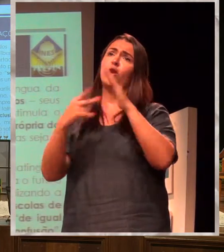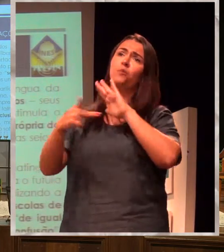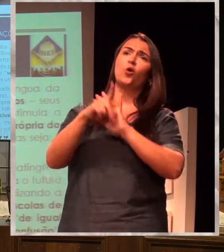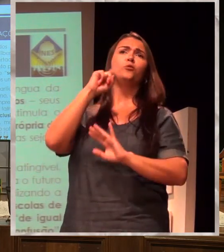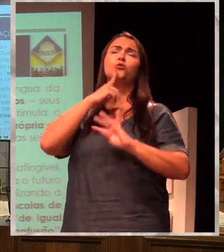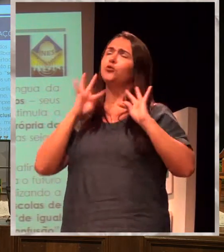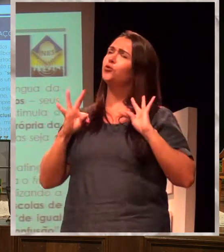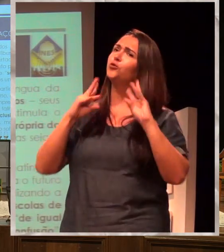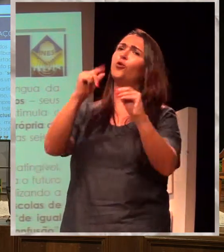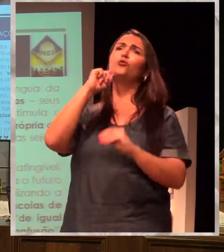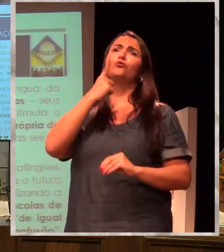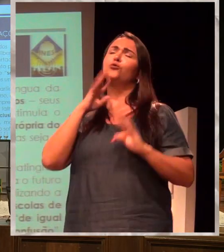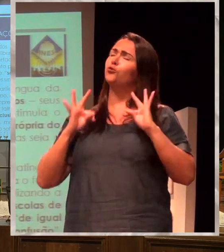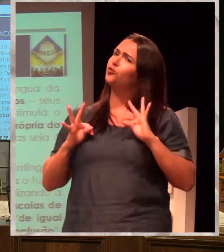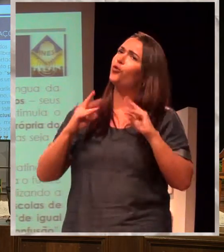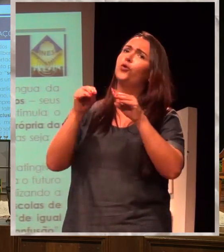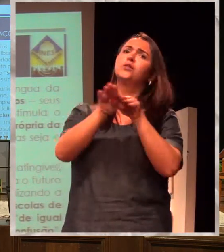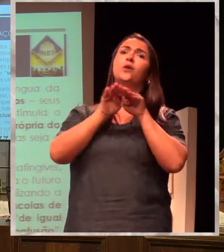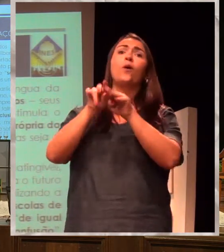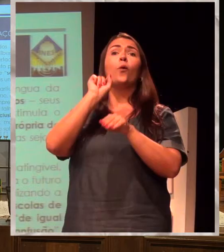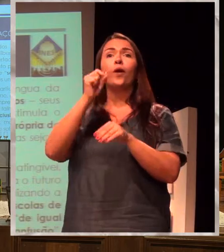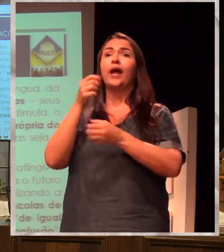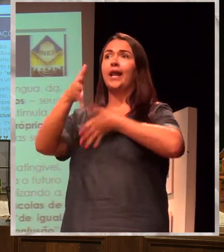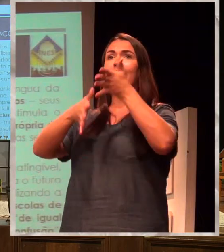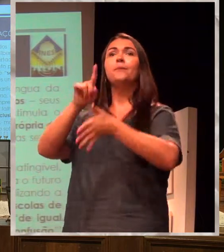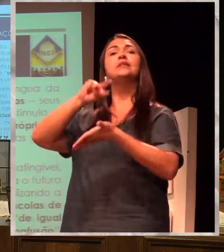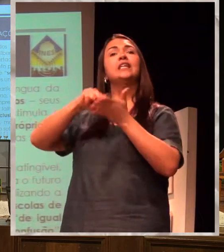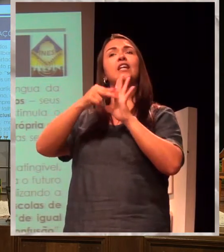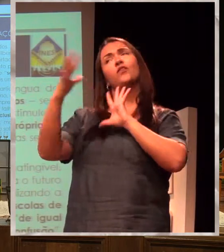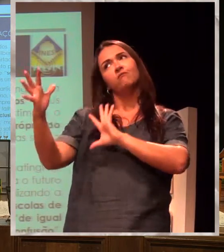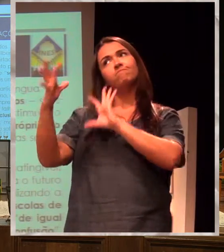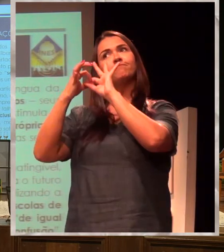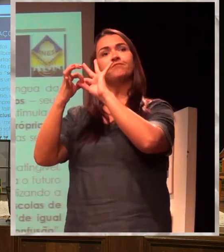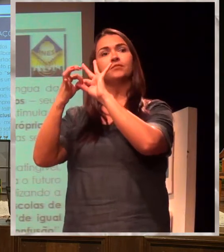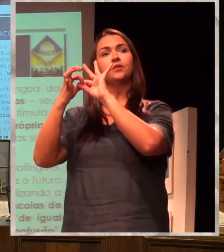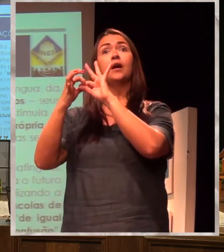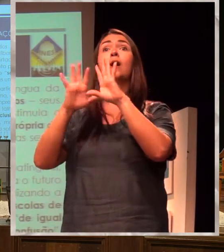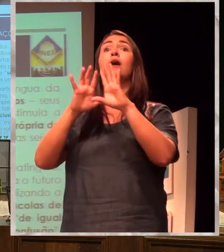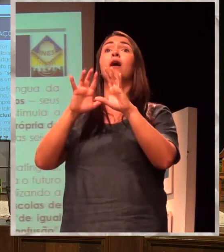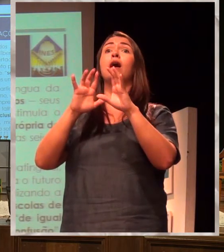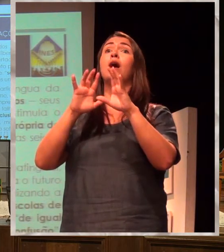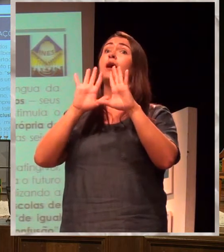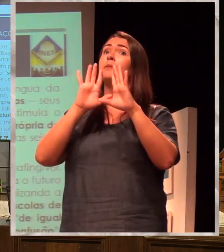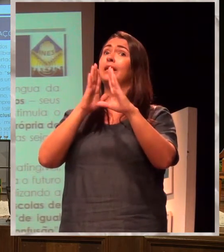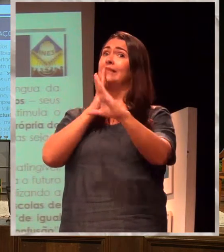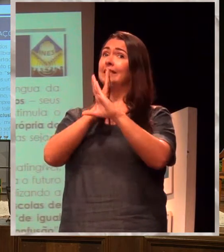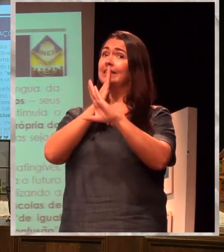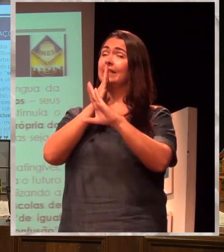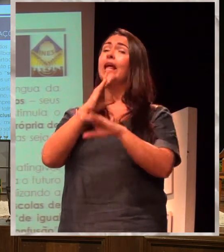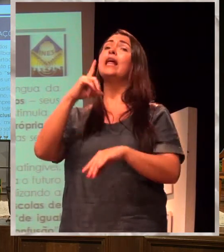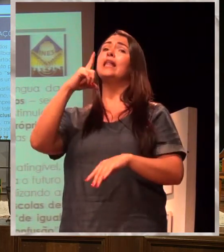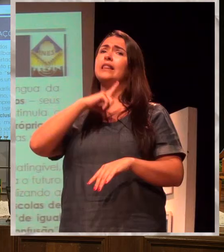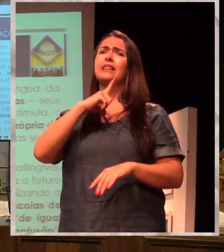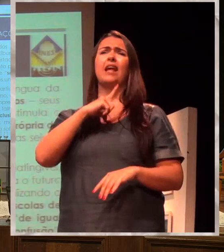todos surdos, todos iguais, desde que a Libras seja o laço que nos una. Em contrapartida, desidentificam-se com